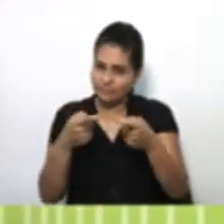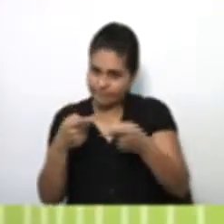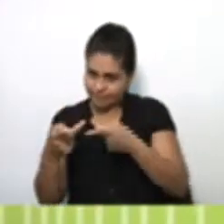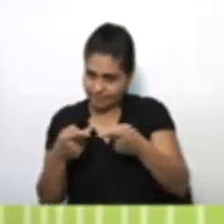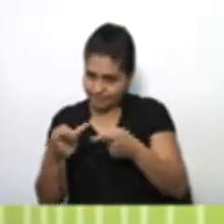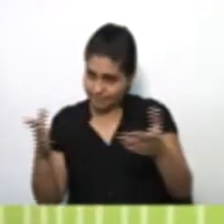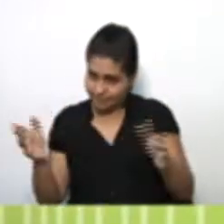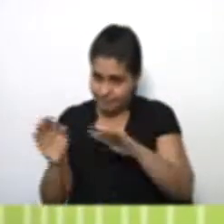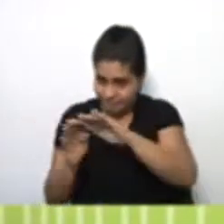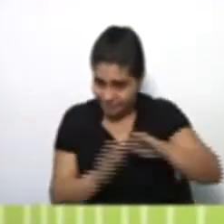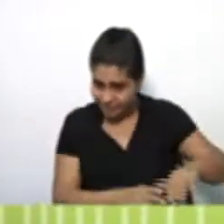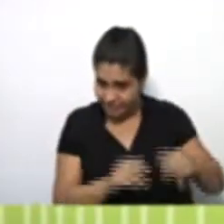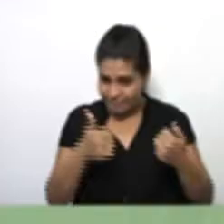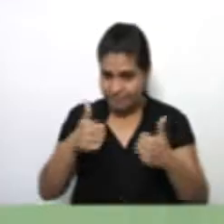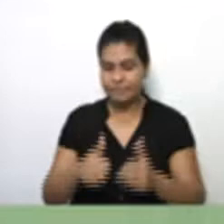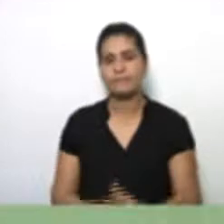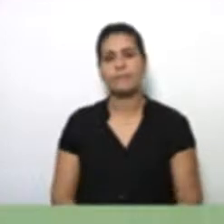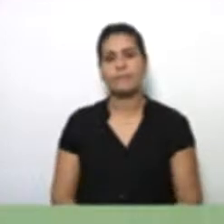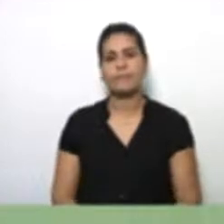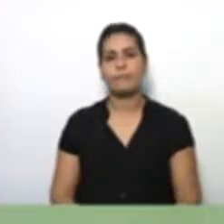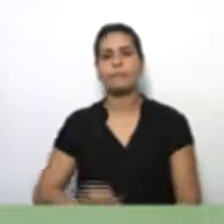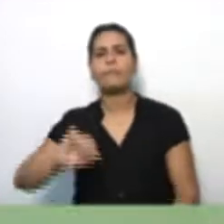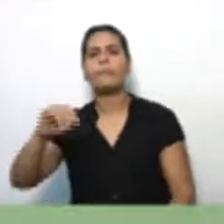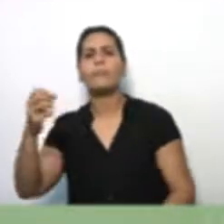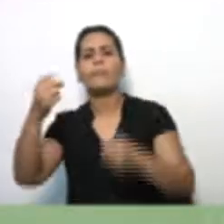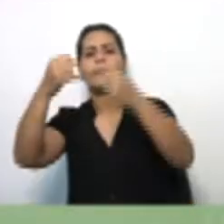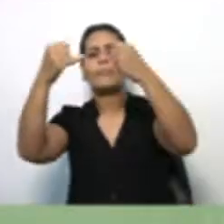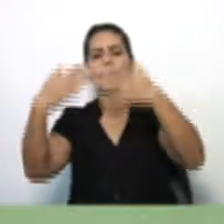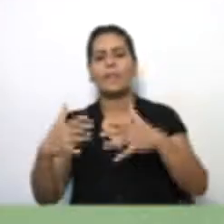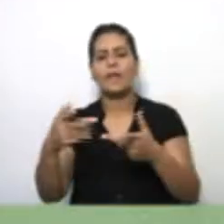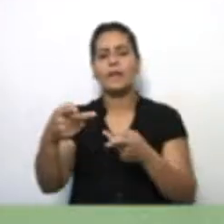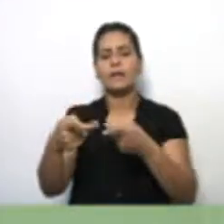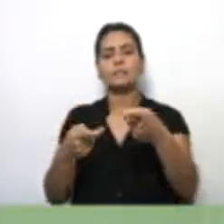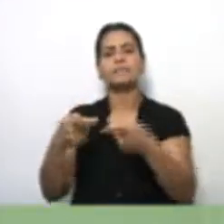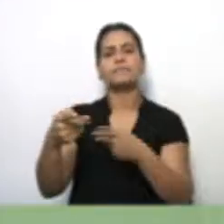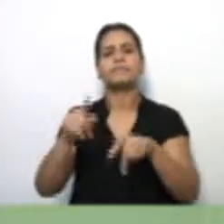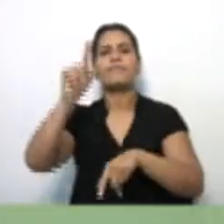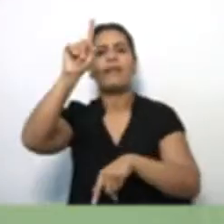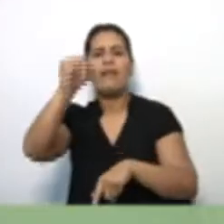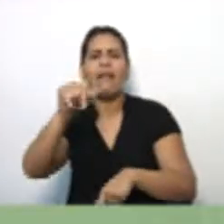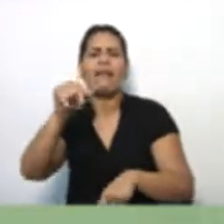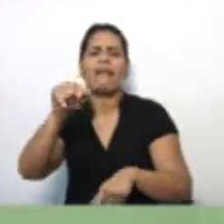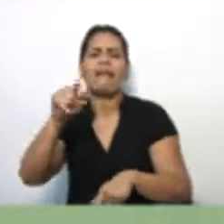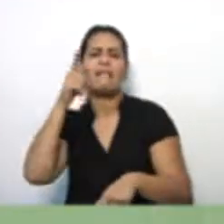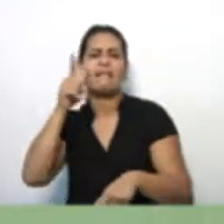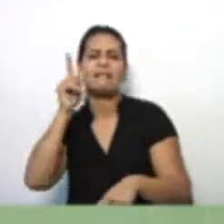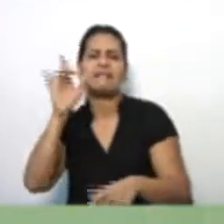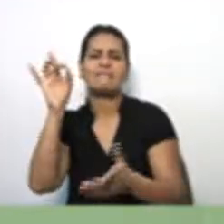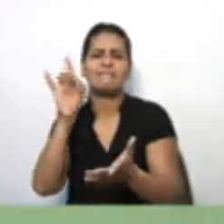ok? Vamos para mais um aqui então? Outro conceito. Planejar é determinar o quê?